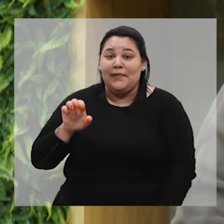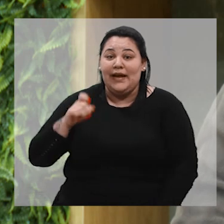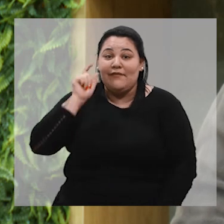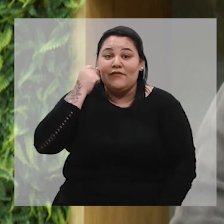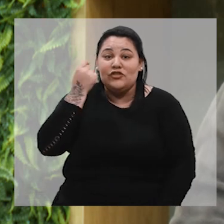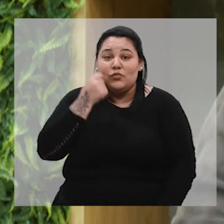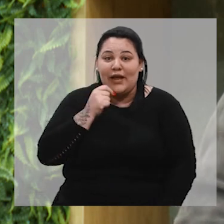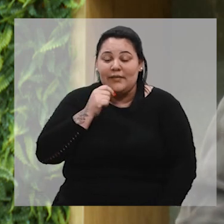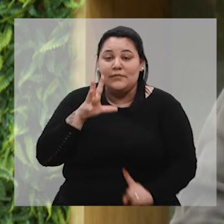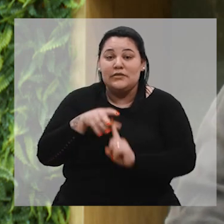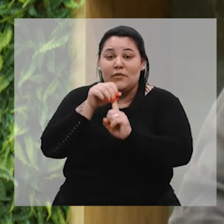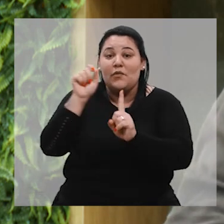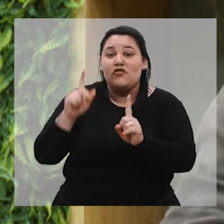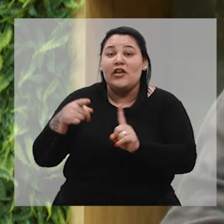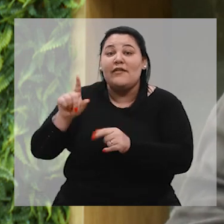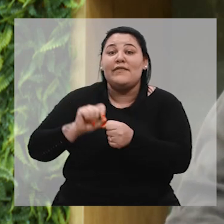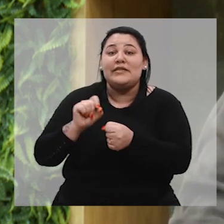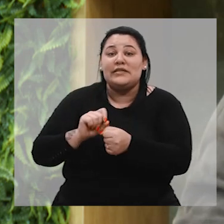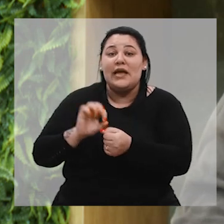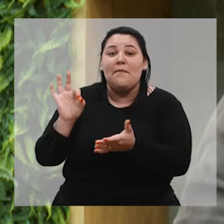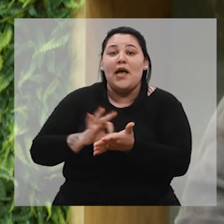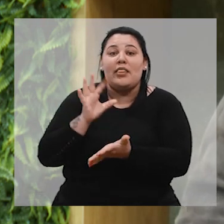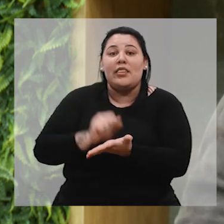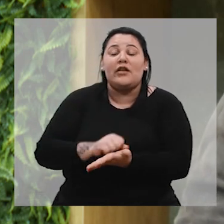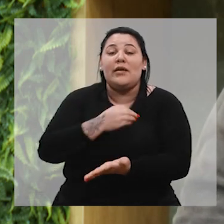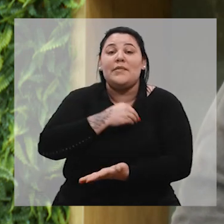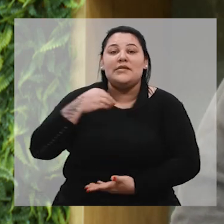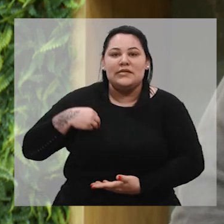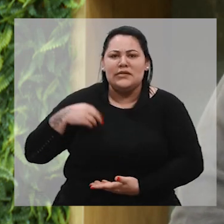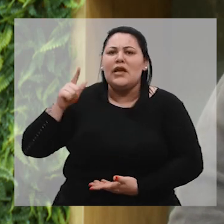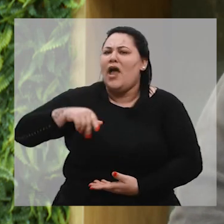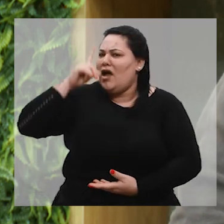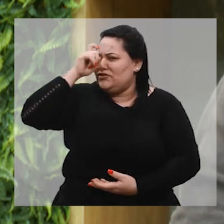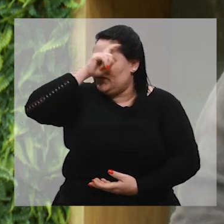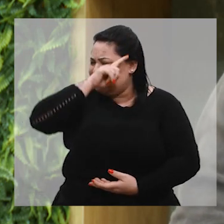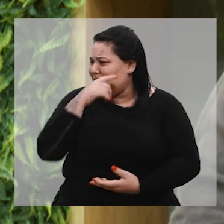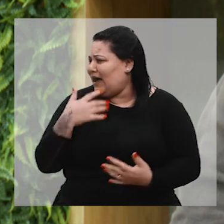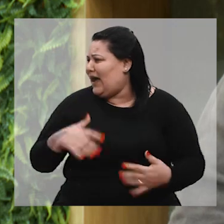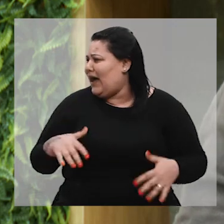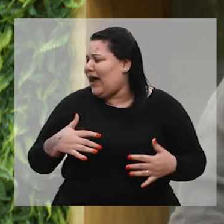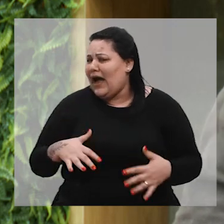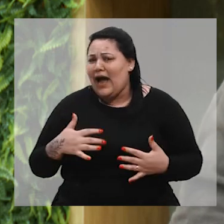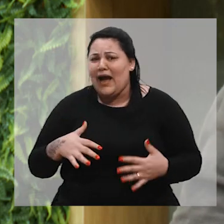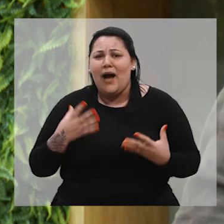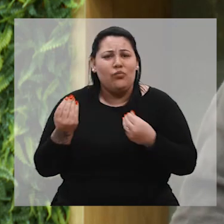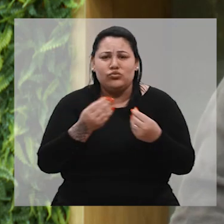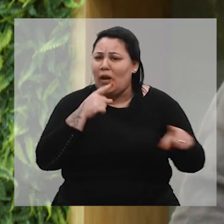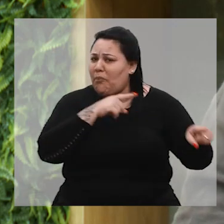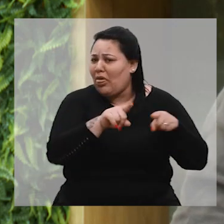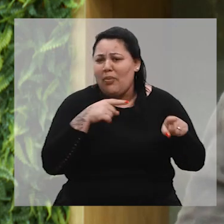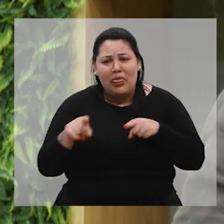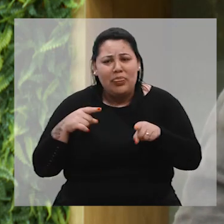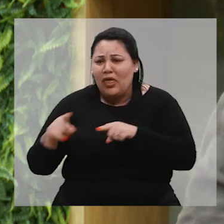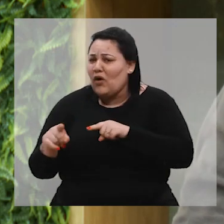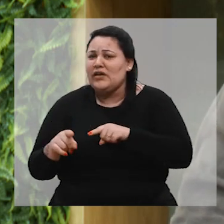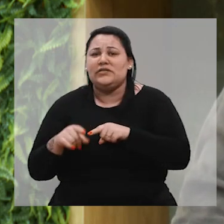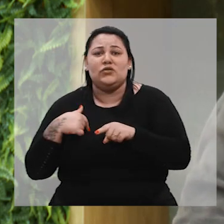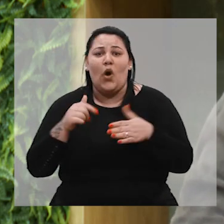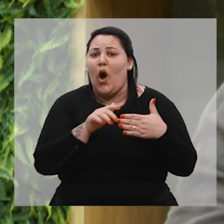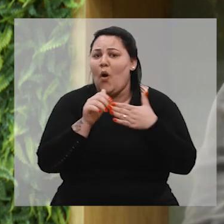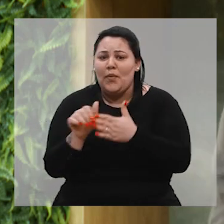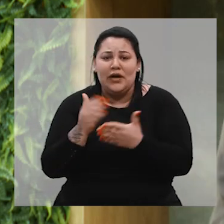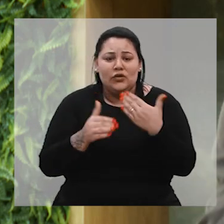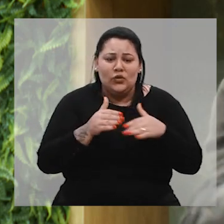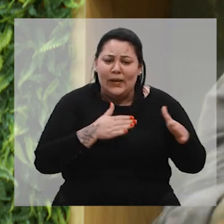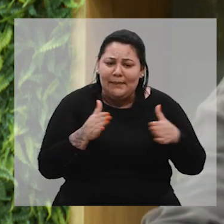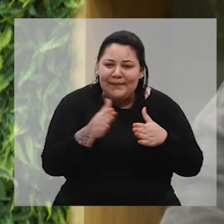eu trabalhei em pré-vestibular exclusivo para quem fosse fazer medicina. E é judiado, porque é muito difícil, é muita concorrência, e